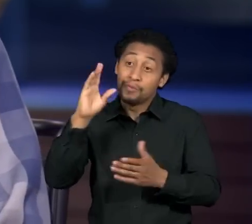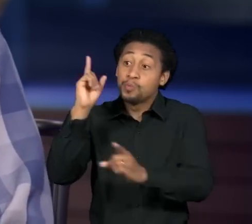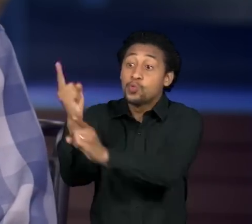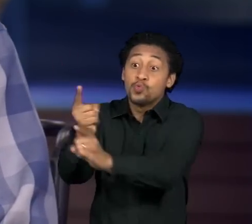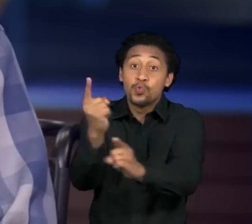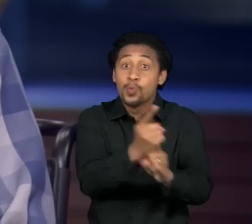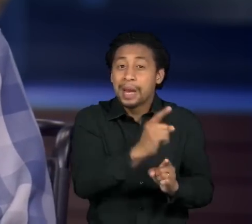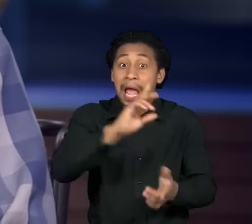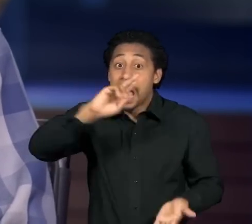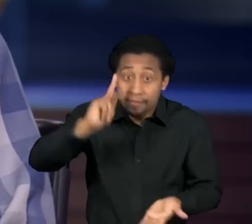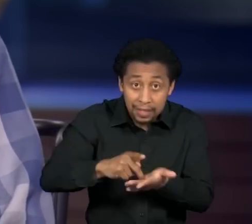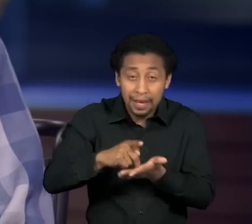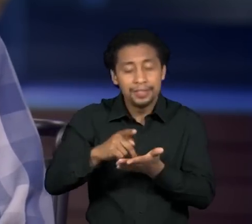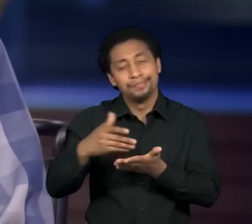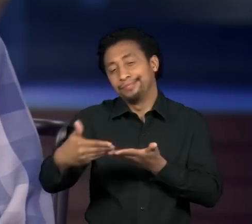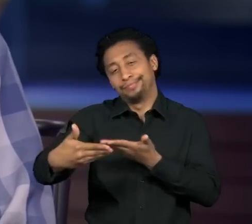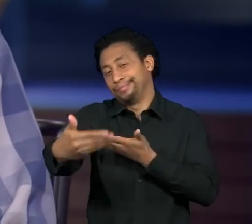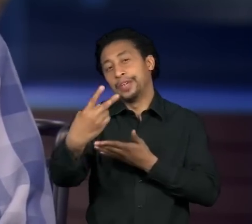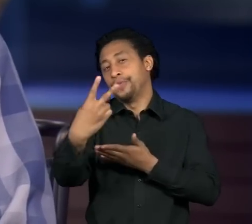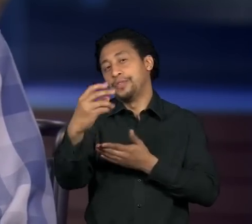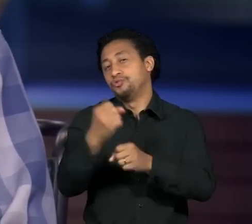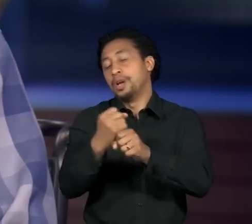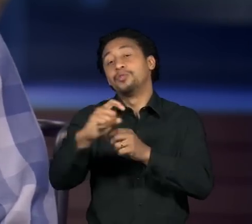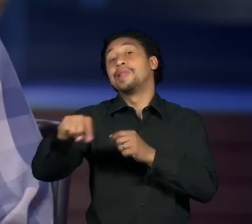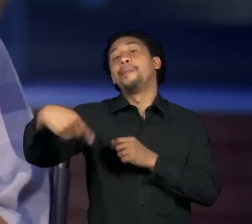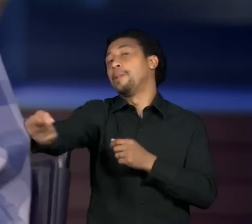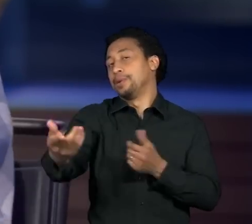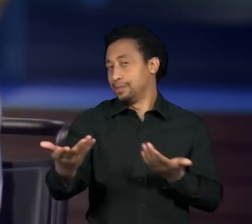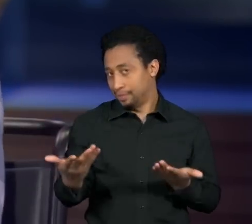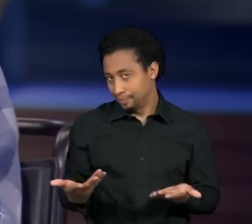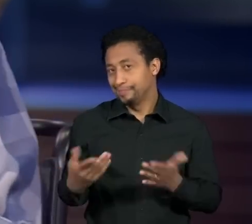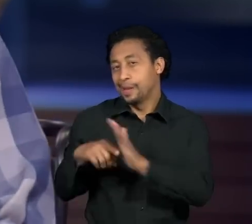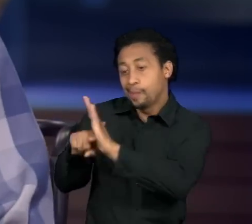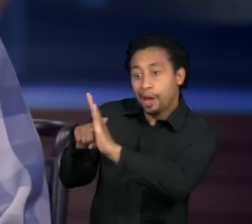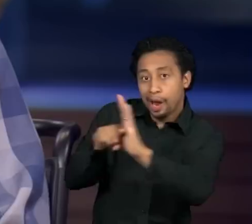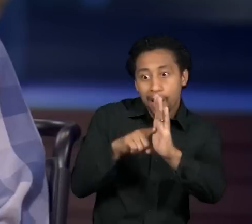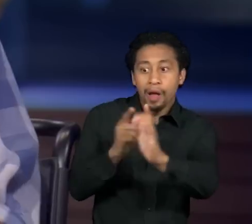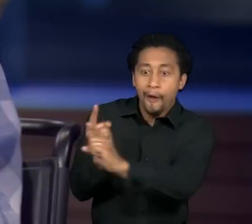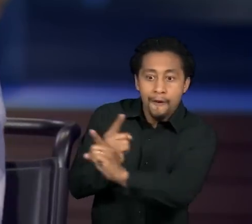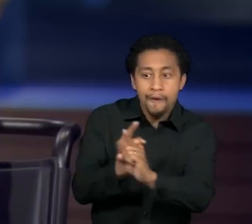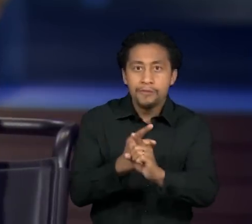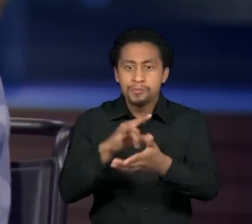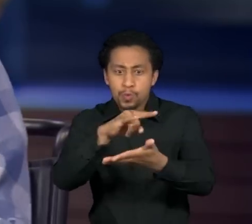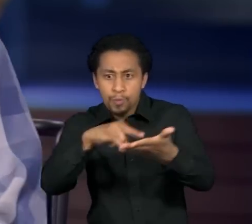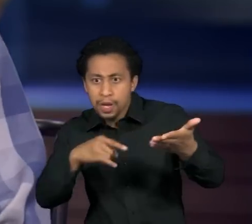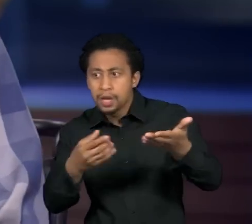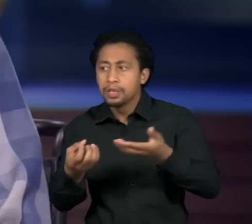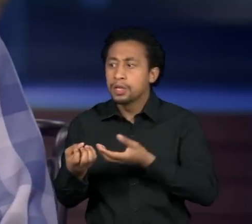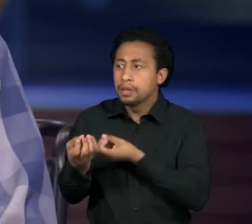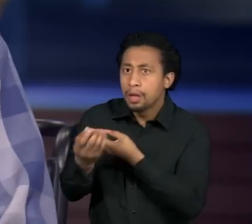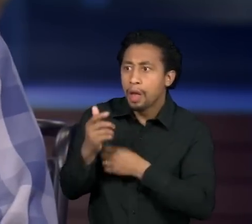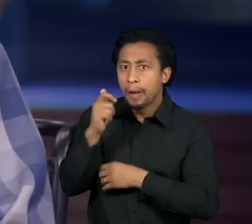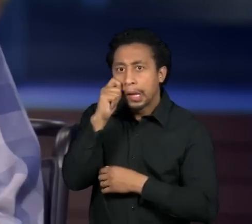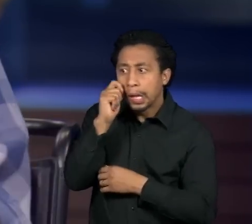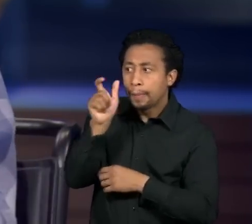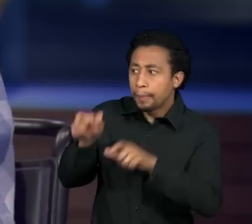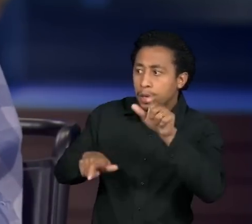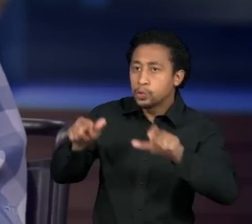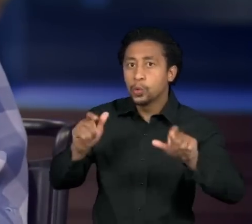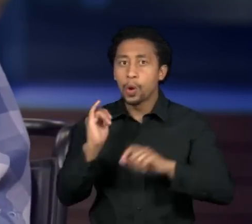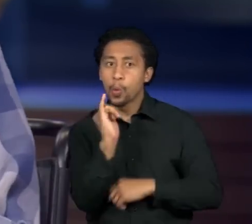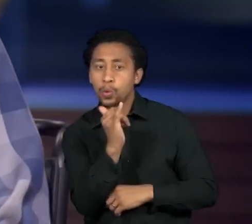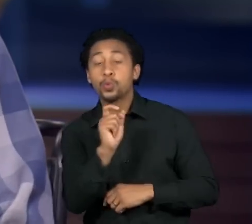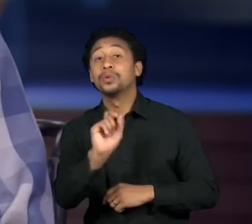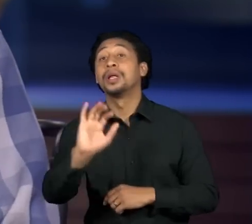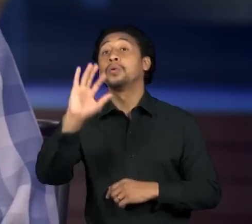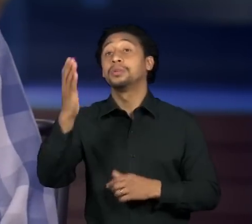mais ou menos, a gente vai poder coar tudo isso aí e buscar nos documentos e nos depoimentos o que realmente está